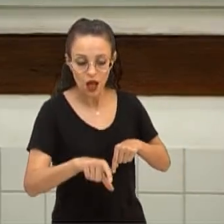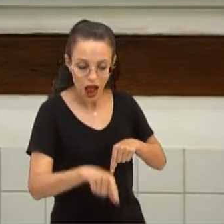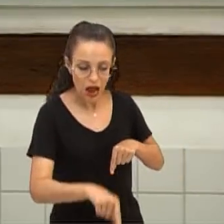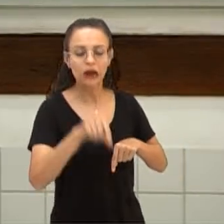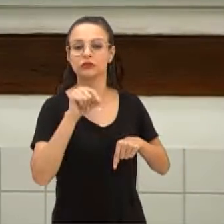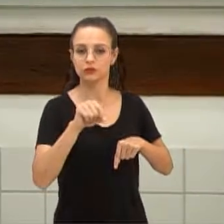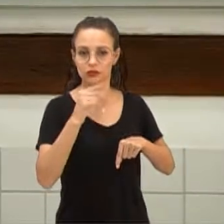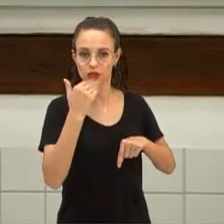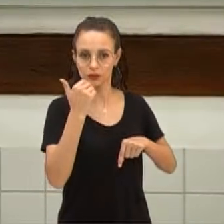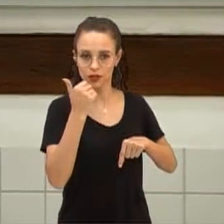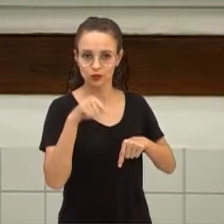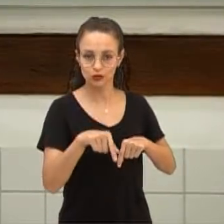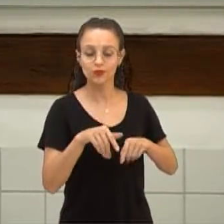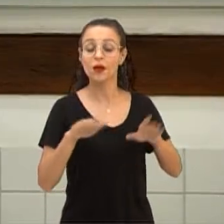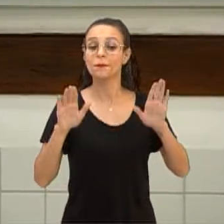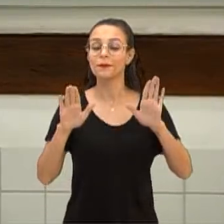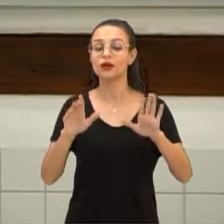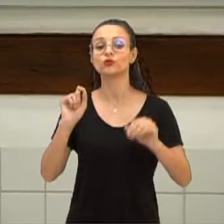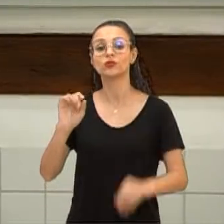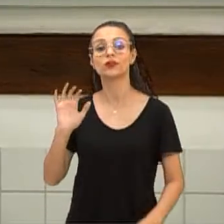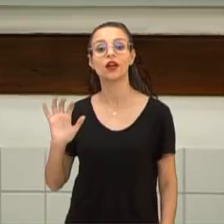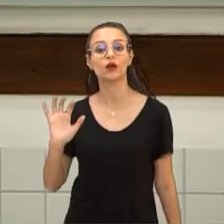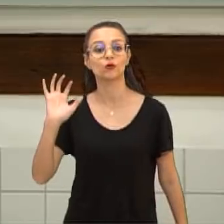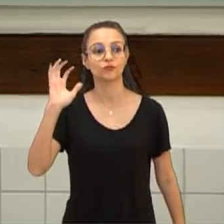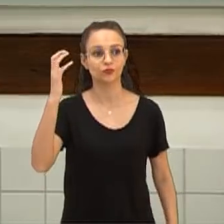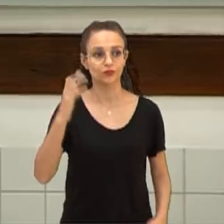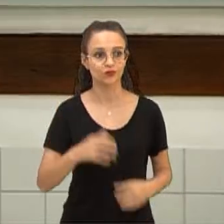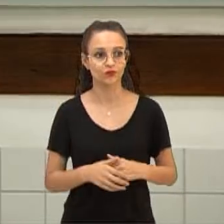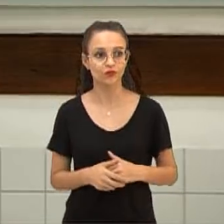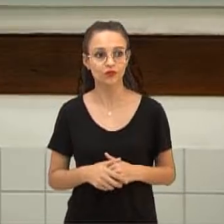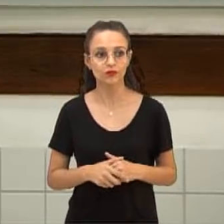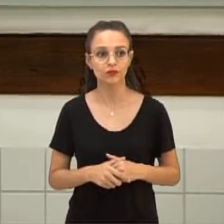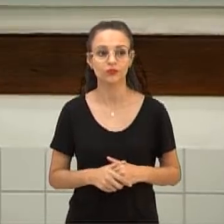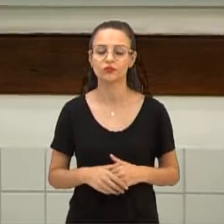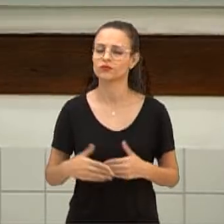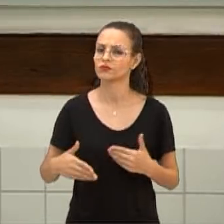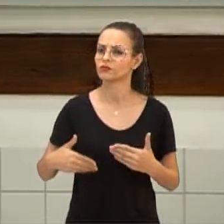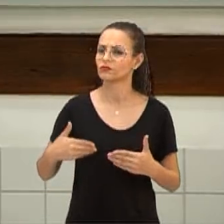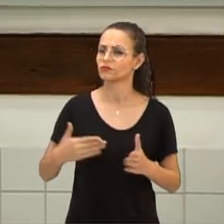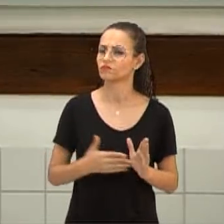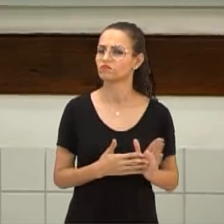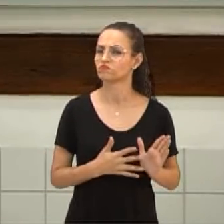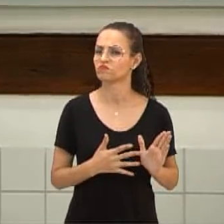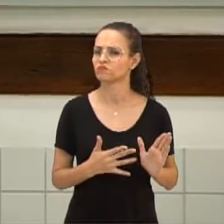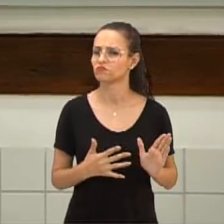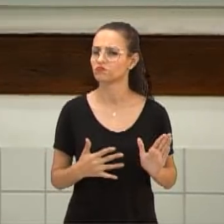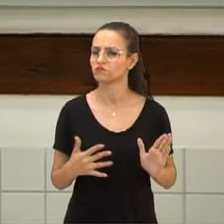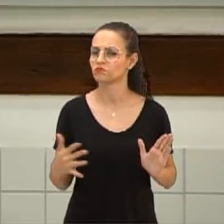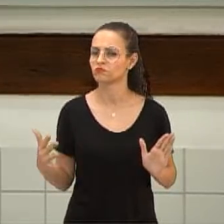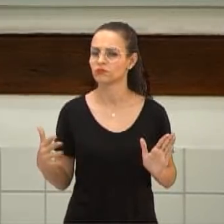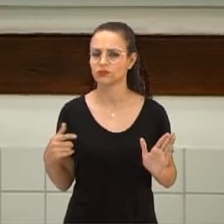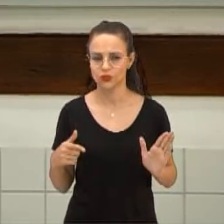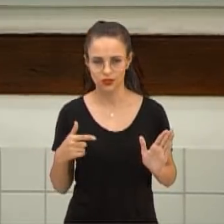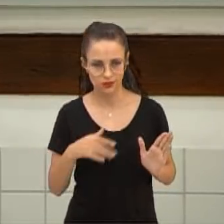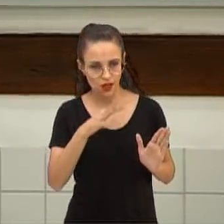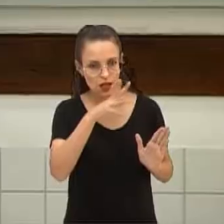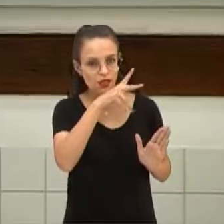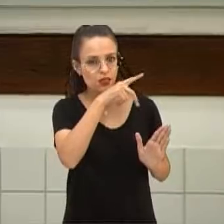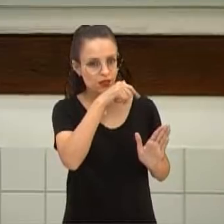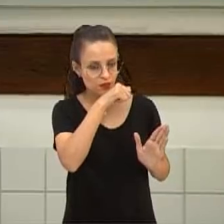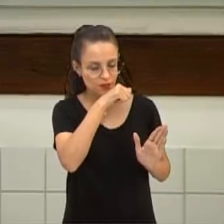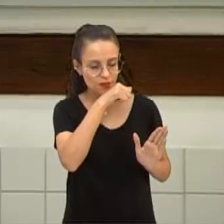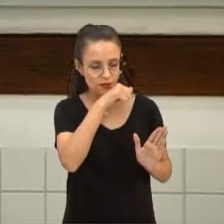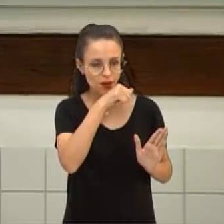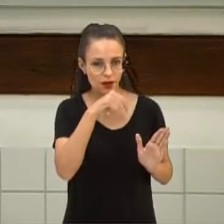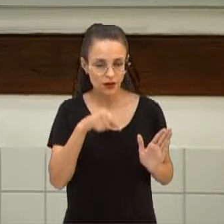estava ali embaixo da água. Porém, o que acontece, gente? Com o passar do tempo, esses peixes, esses animais que